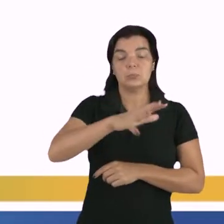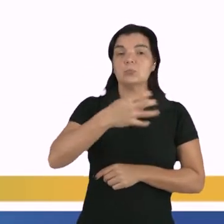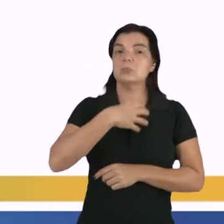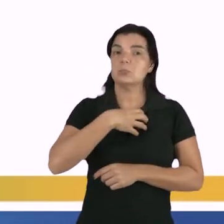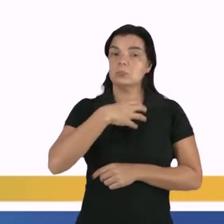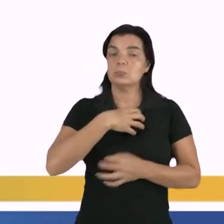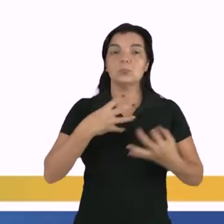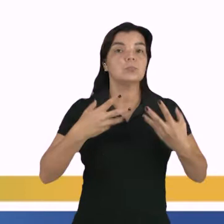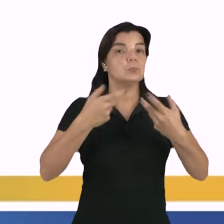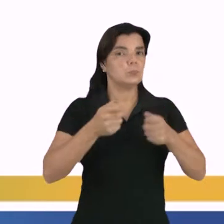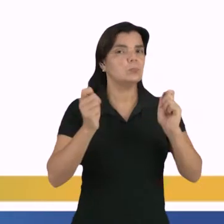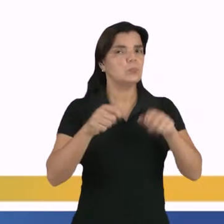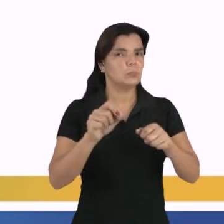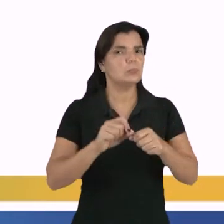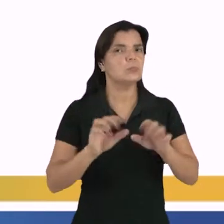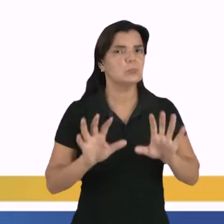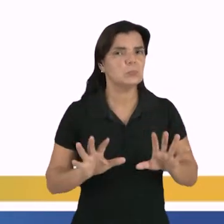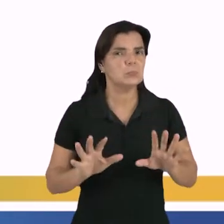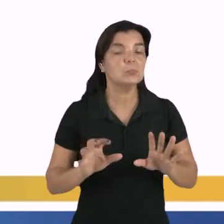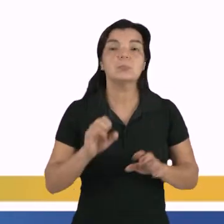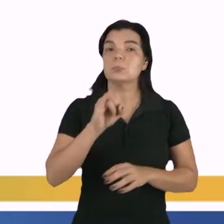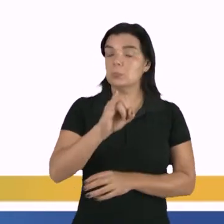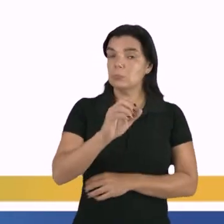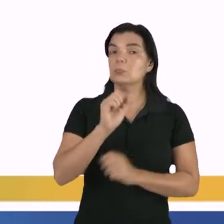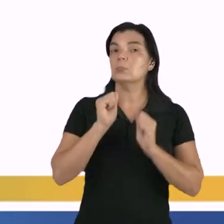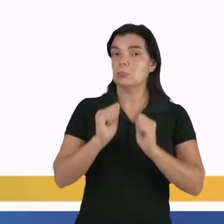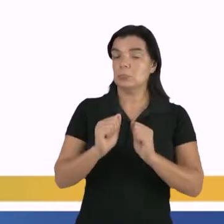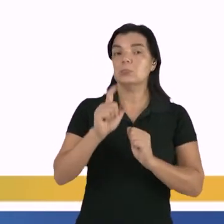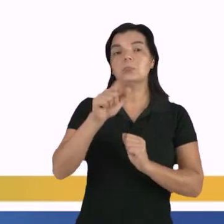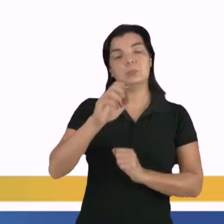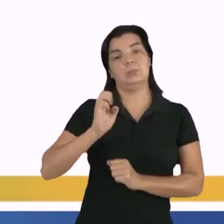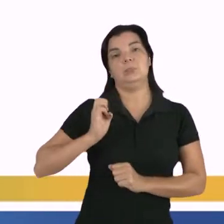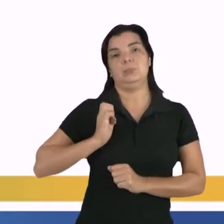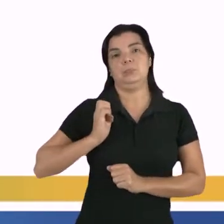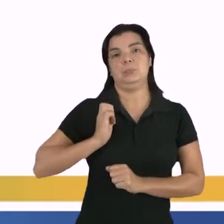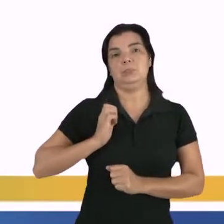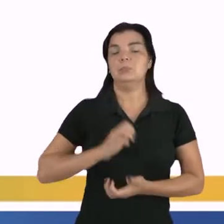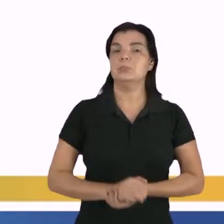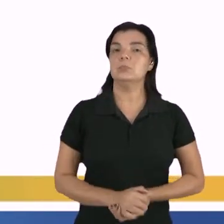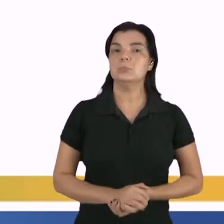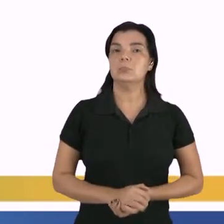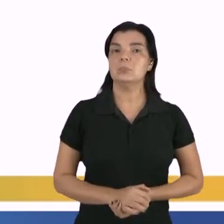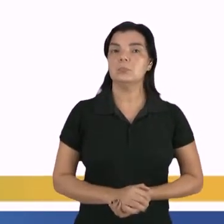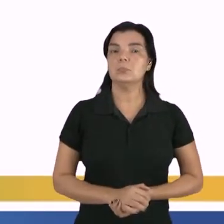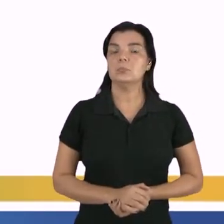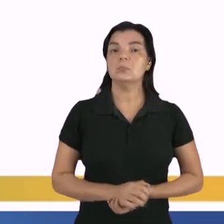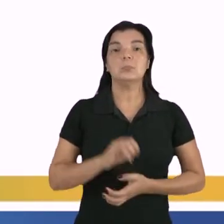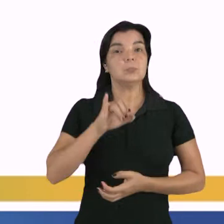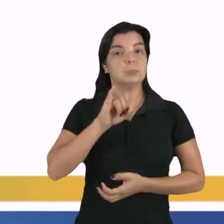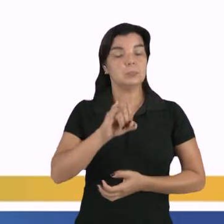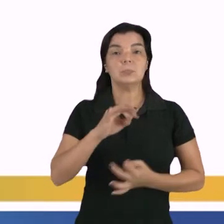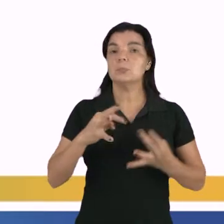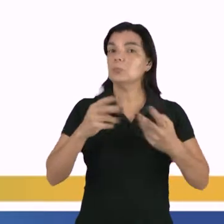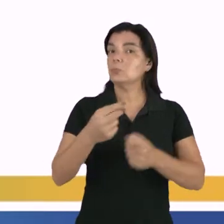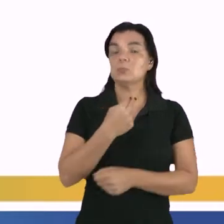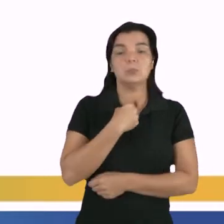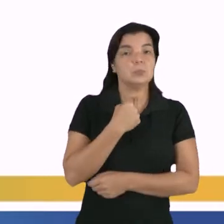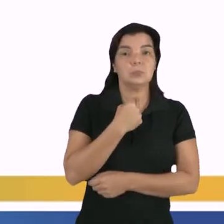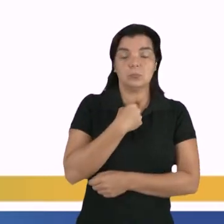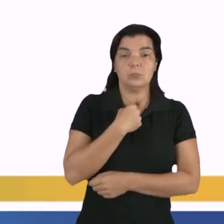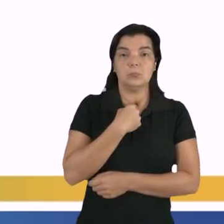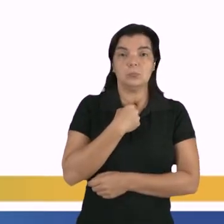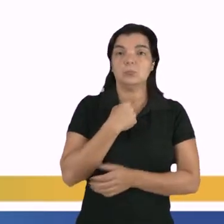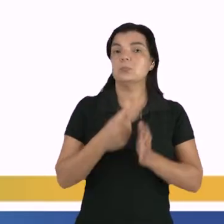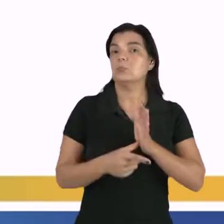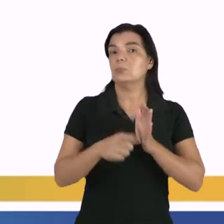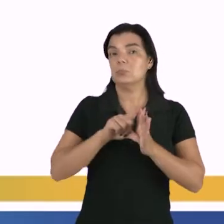as minhas atitudes, todos podem fazer isso? Então, se podem, então é ético. E se todos não podem, então